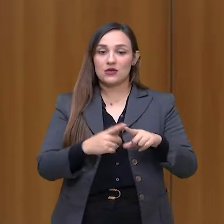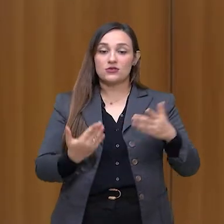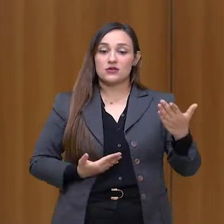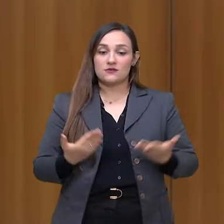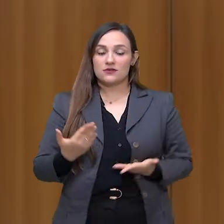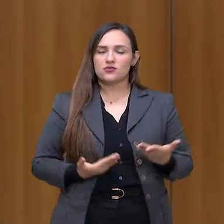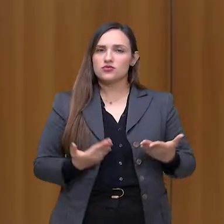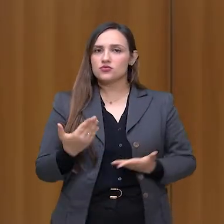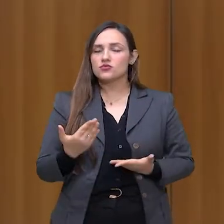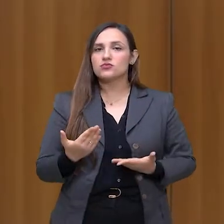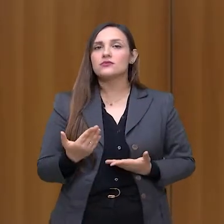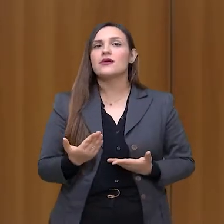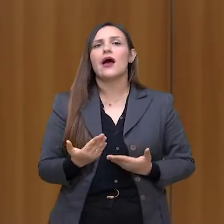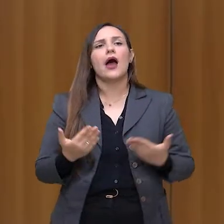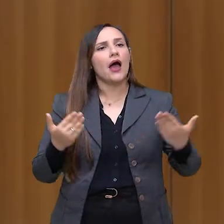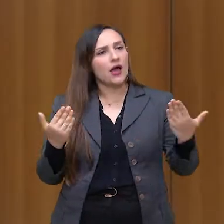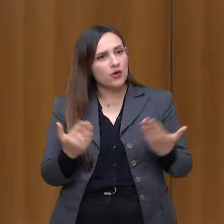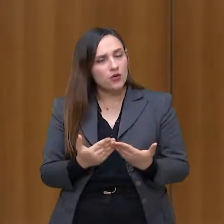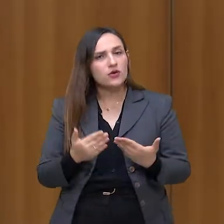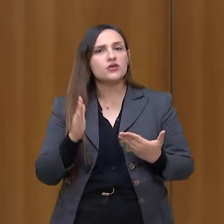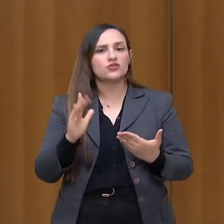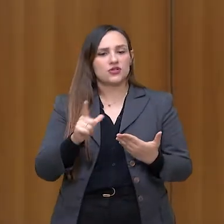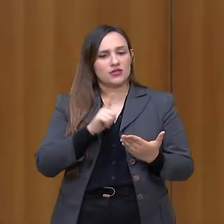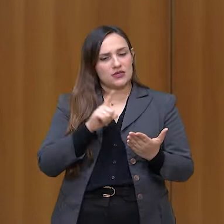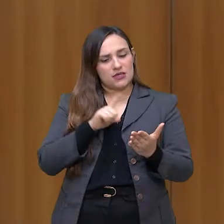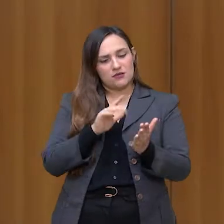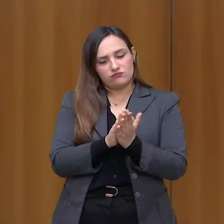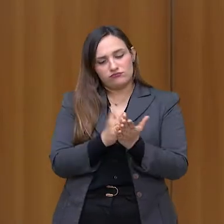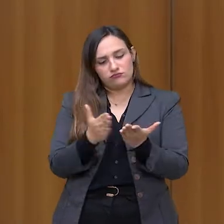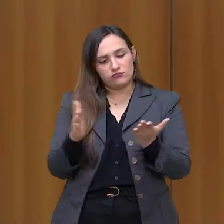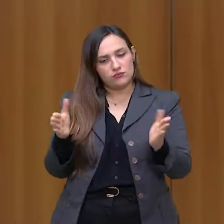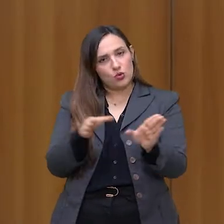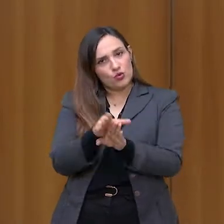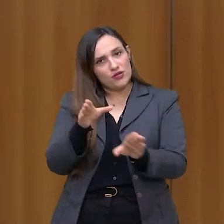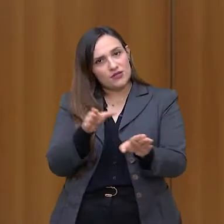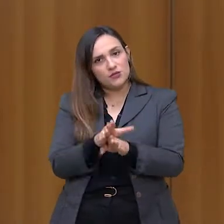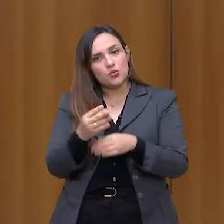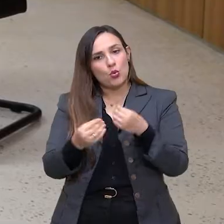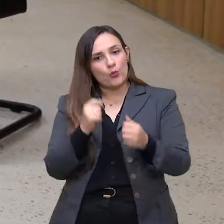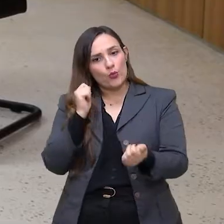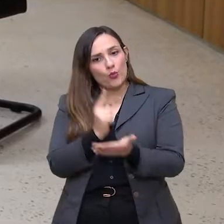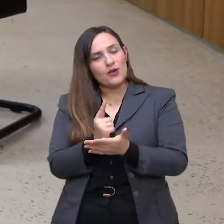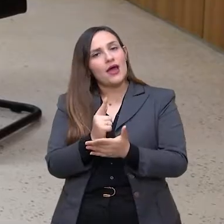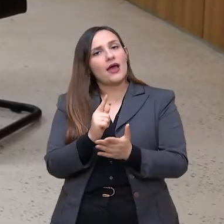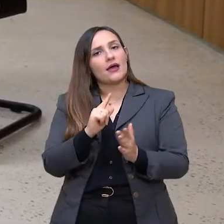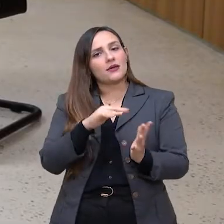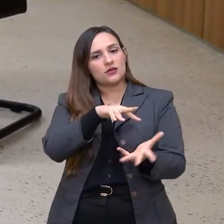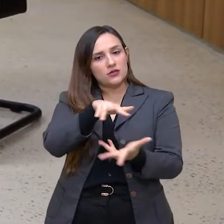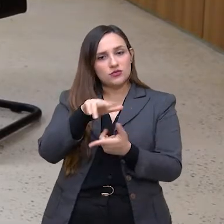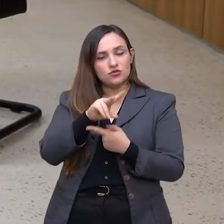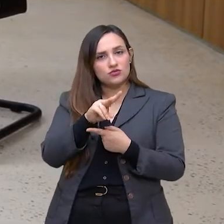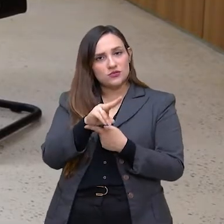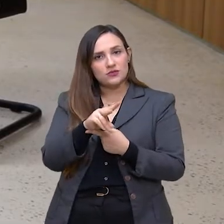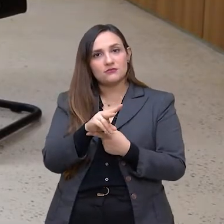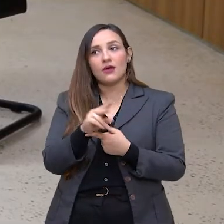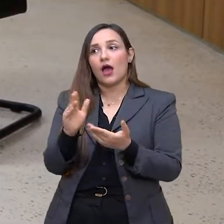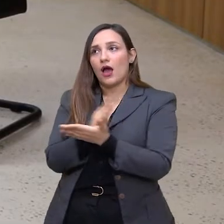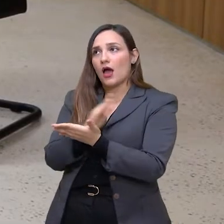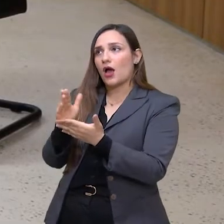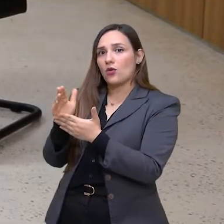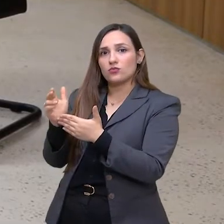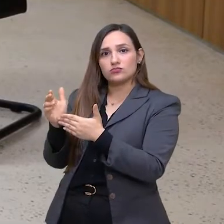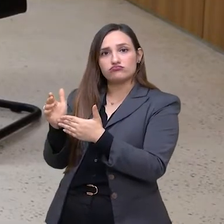está trabalhando com o desenvolvimento de um manual para compras mais sustentáveis. Alguns tribunais já têm, mas ela